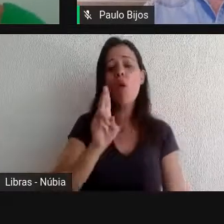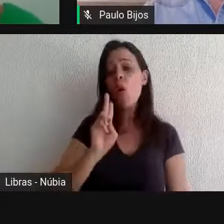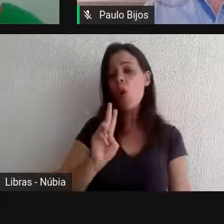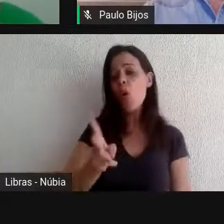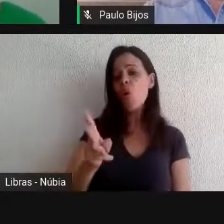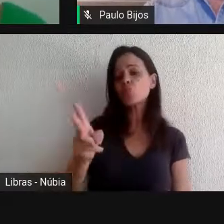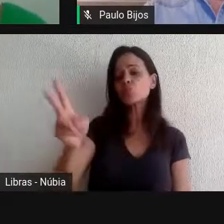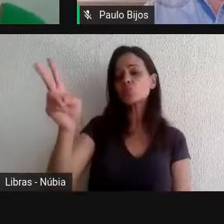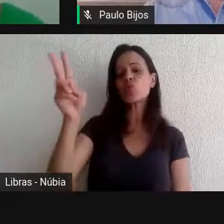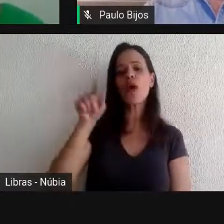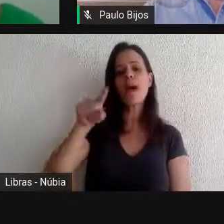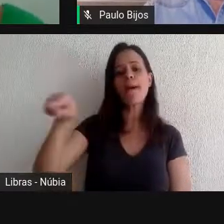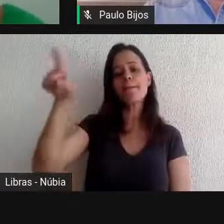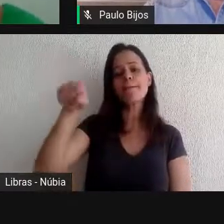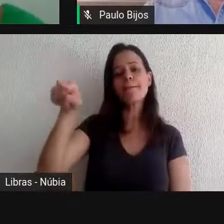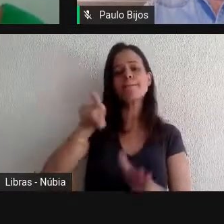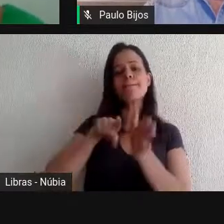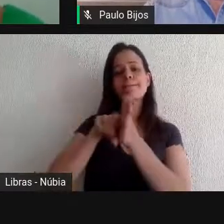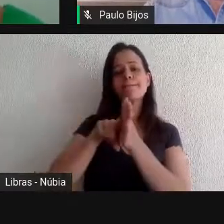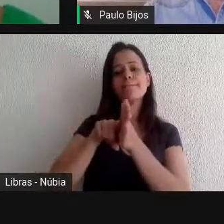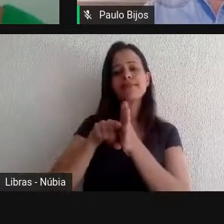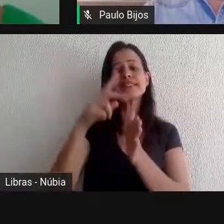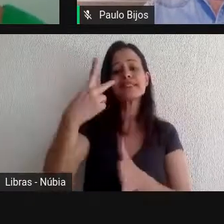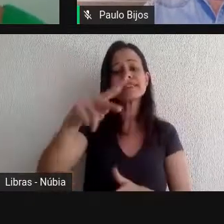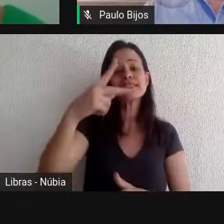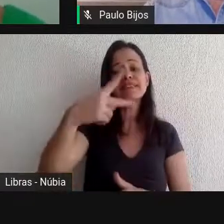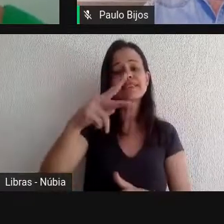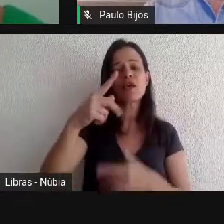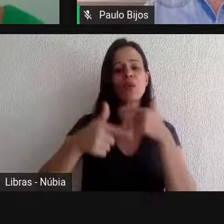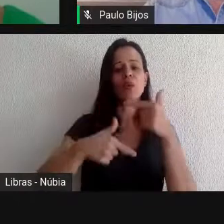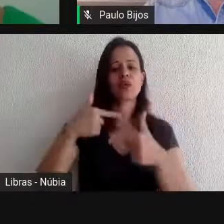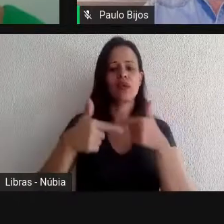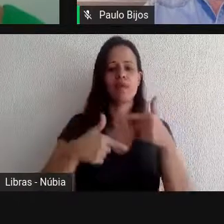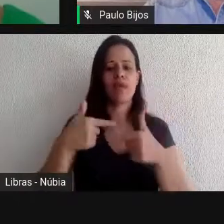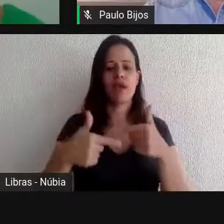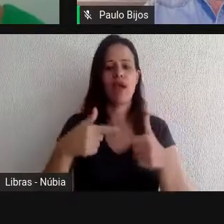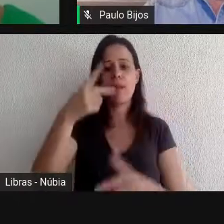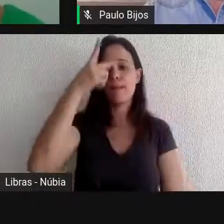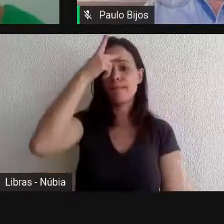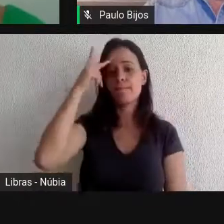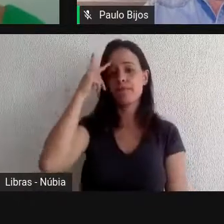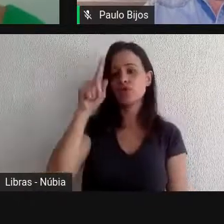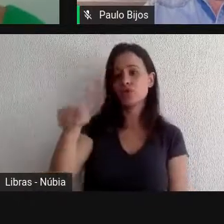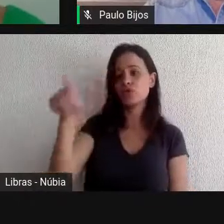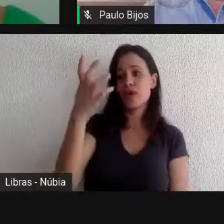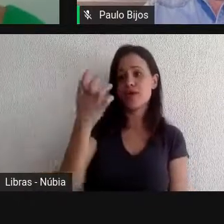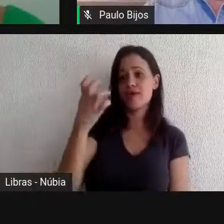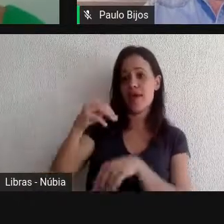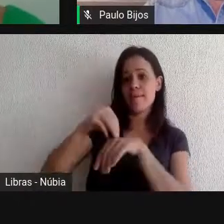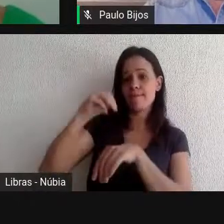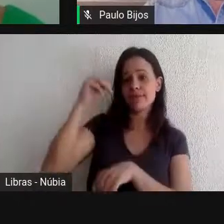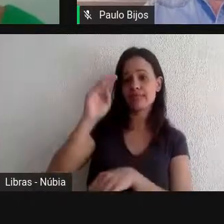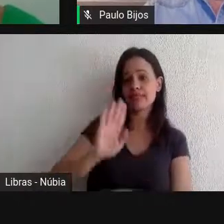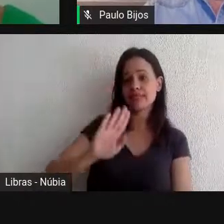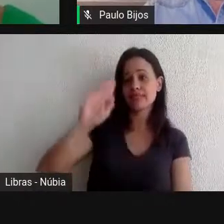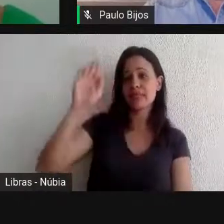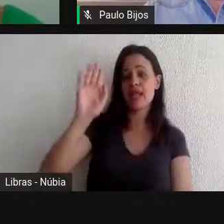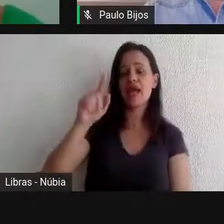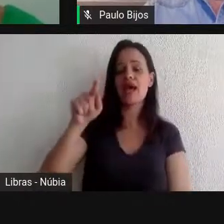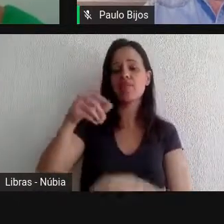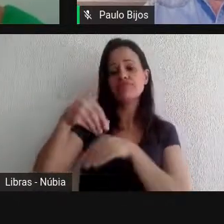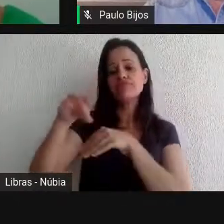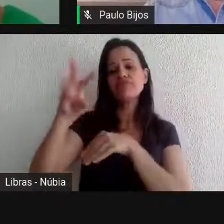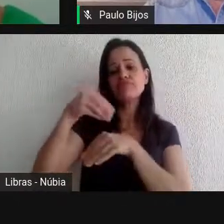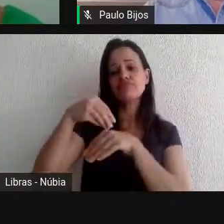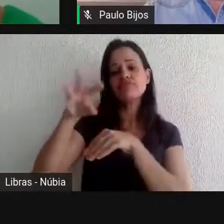dariam para os seus trabalhos, para os candidatos do mestrado profissional, por exemplo, futuros, ou até para